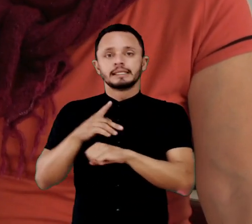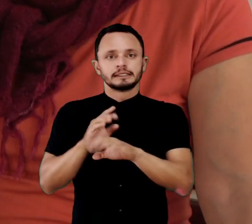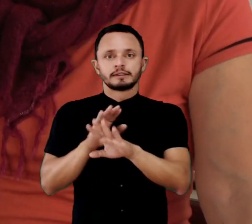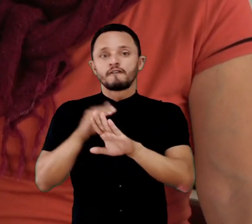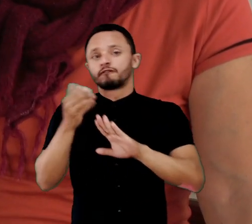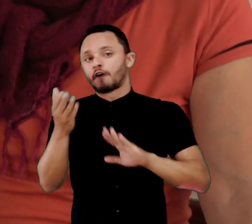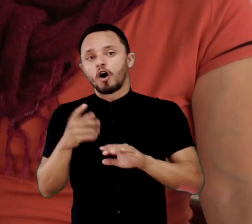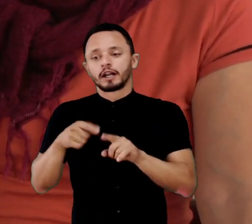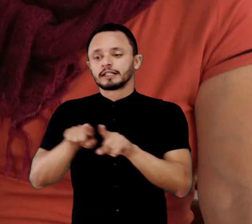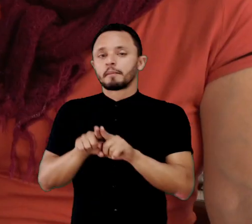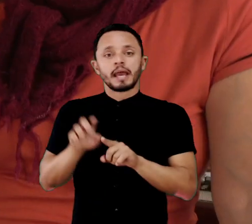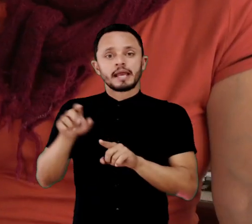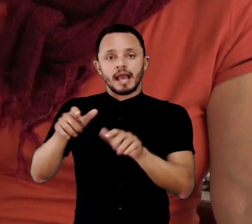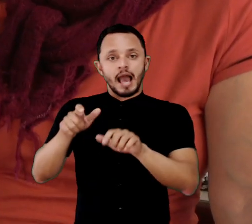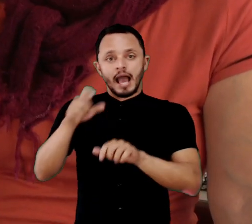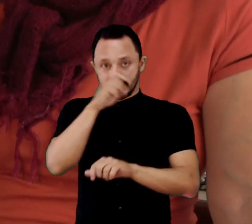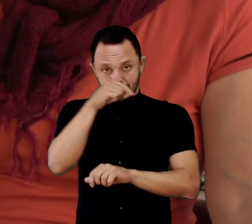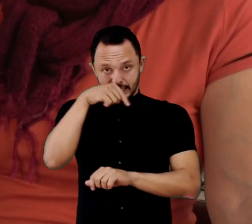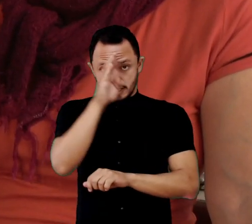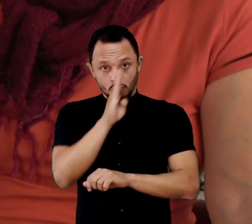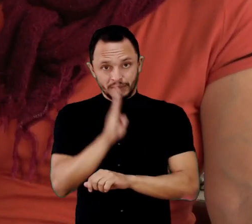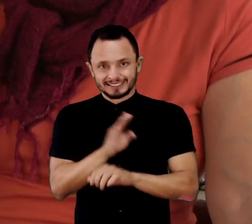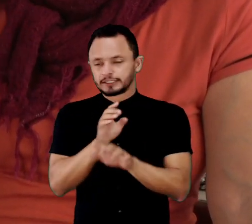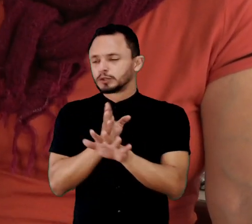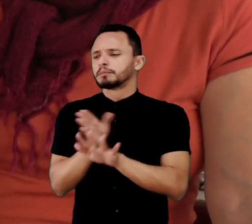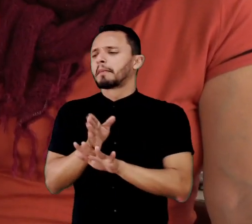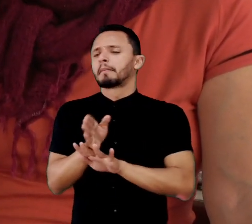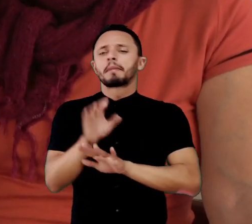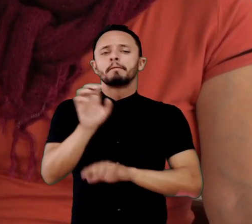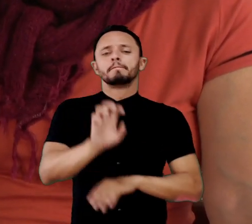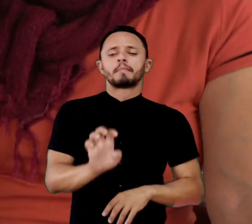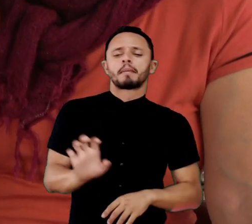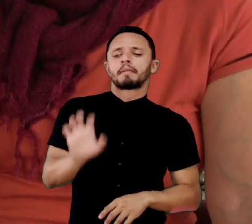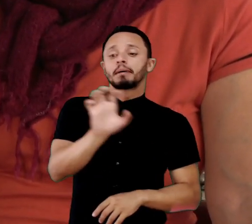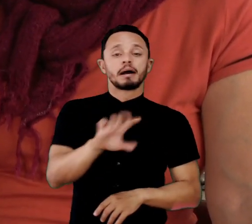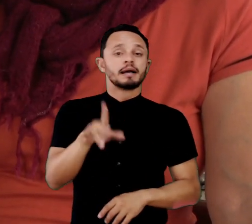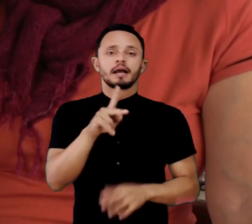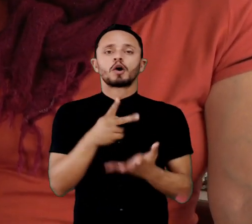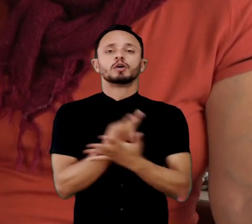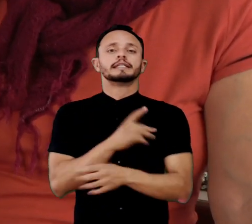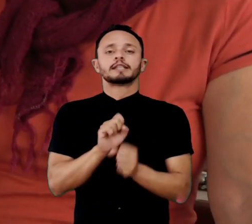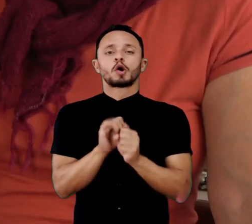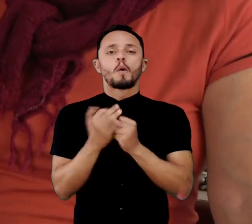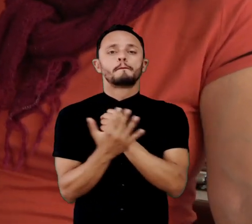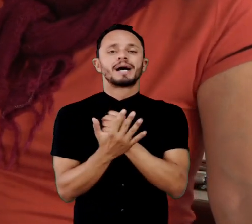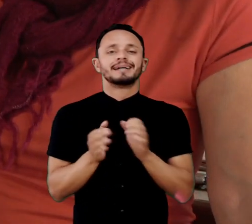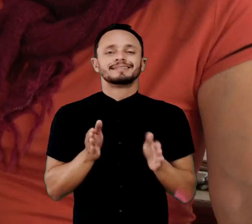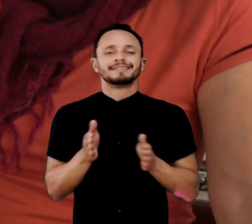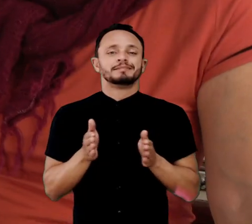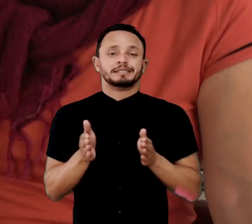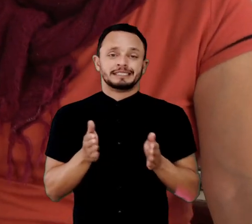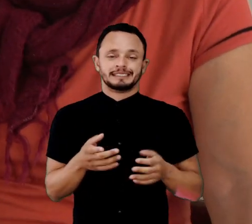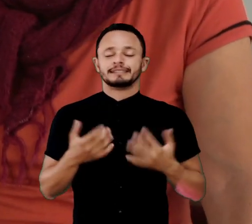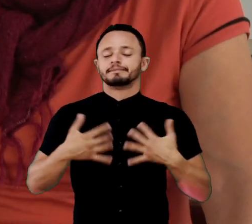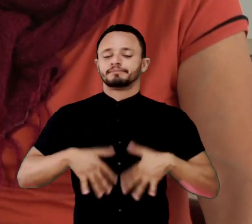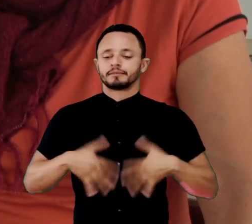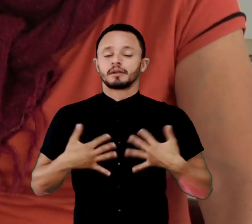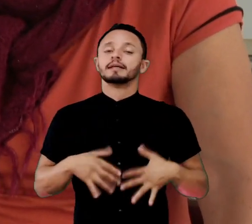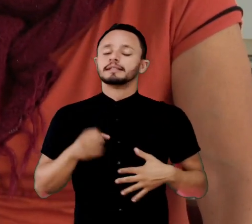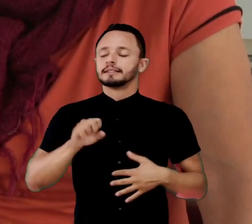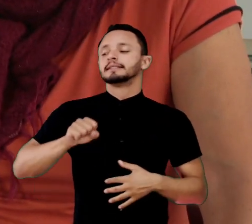a temporada da campanha de popularização do teatro aqui em Belo Horizonte na primeira semana de março e na segunda semana veio